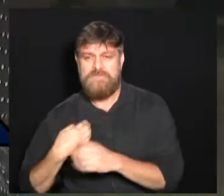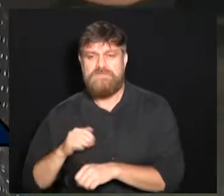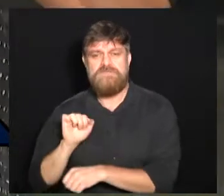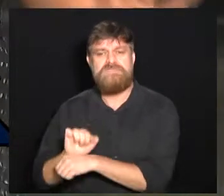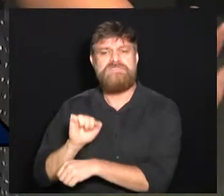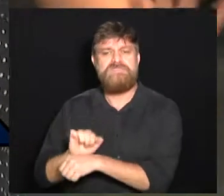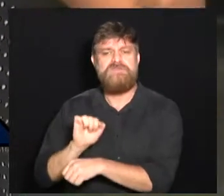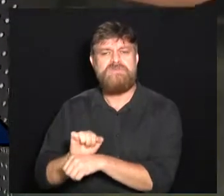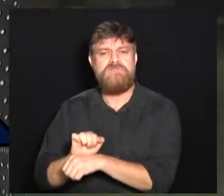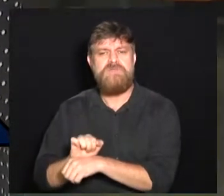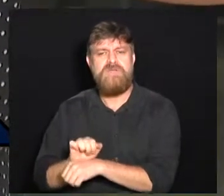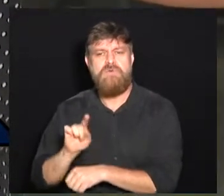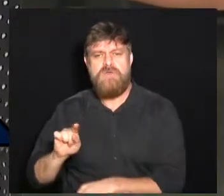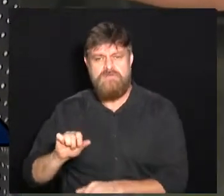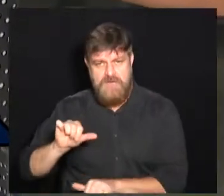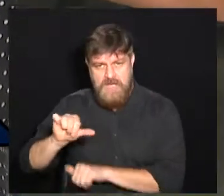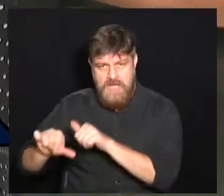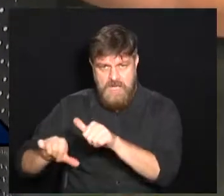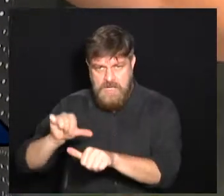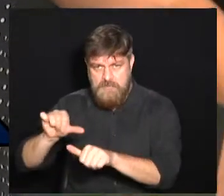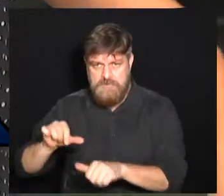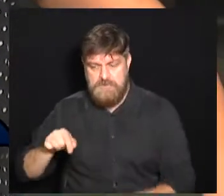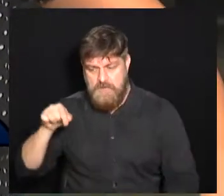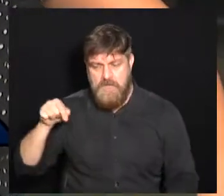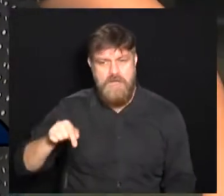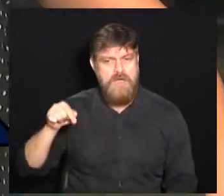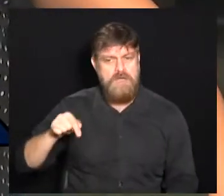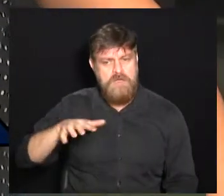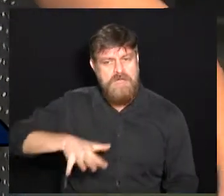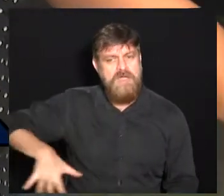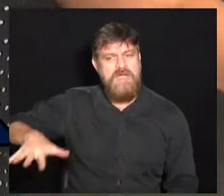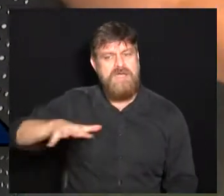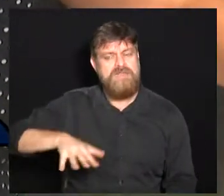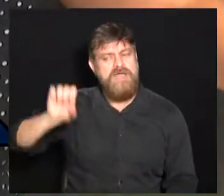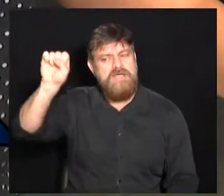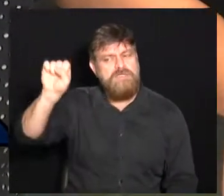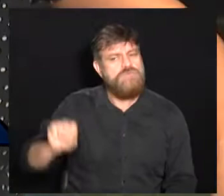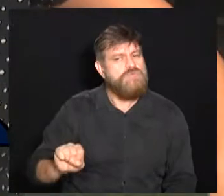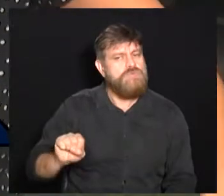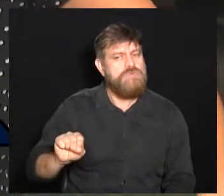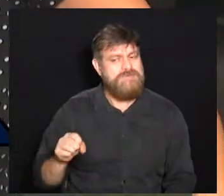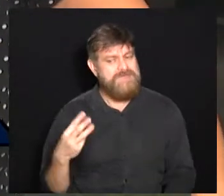esperar alguma mudança aí dessa outra